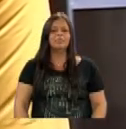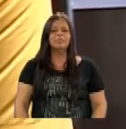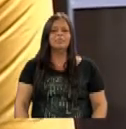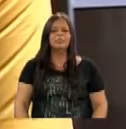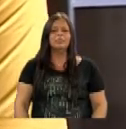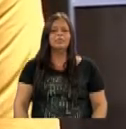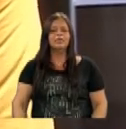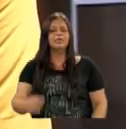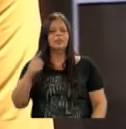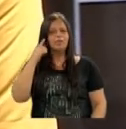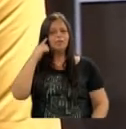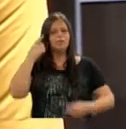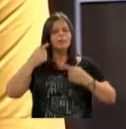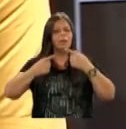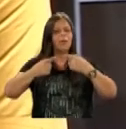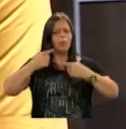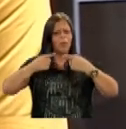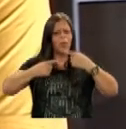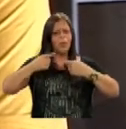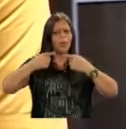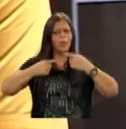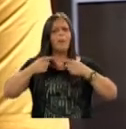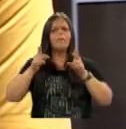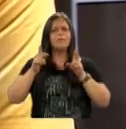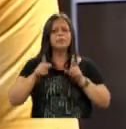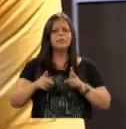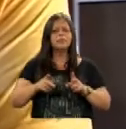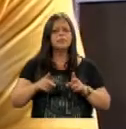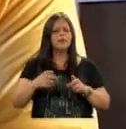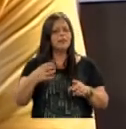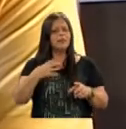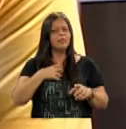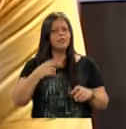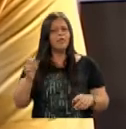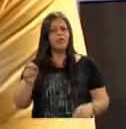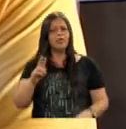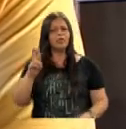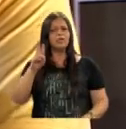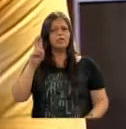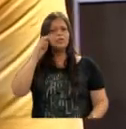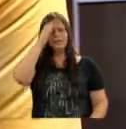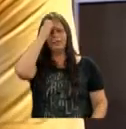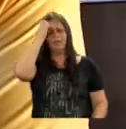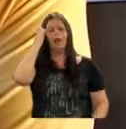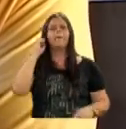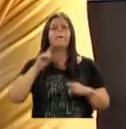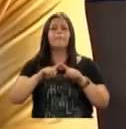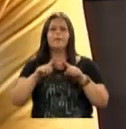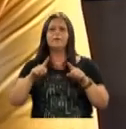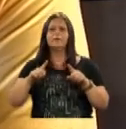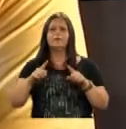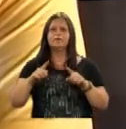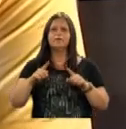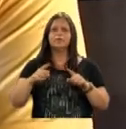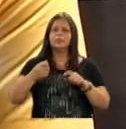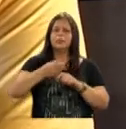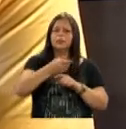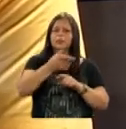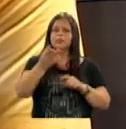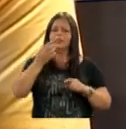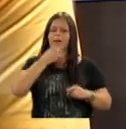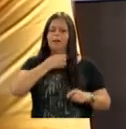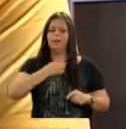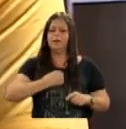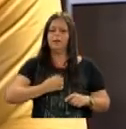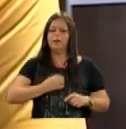coloca a competição até pra própria as pessoas sentirem valorizadas e mas a gente distribui inclusive uma medalha para toda a gente